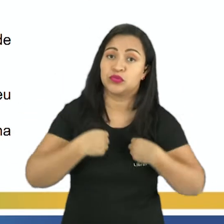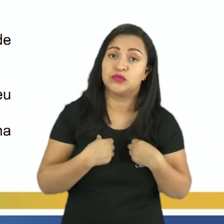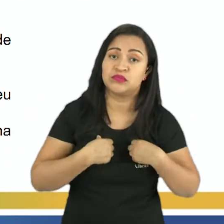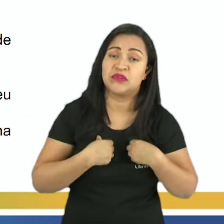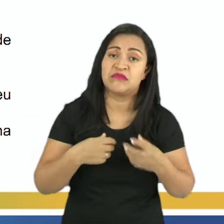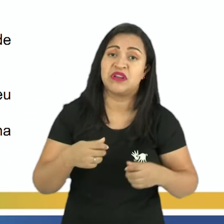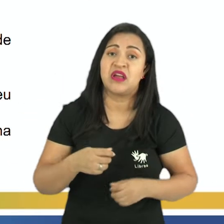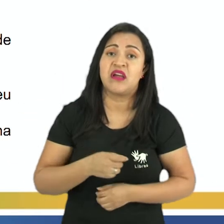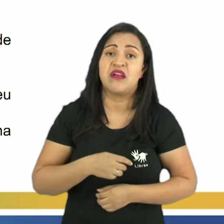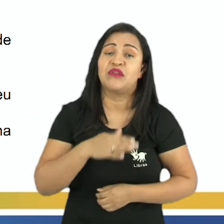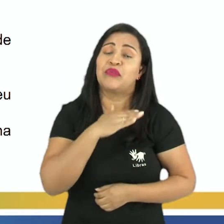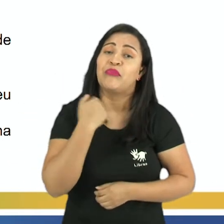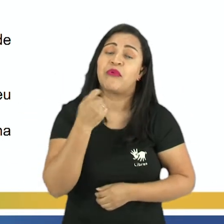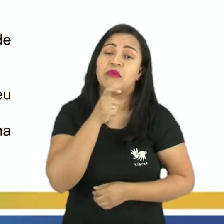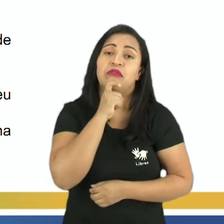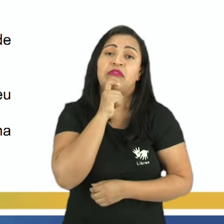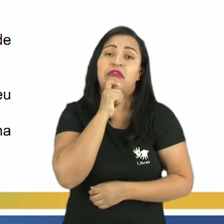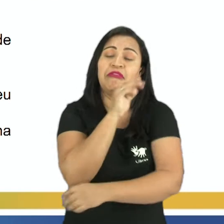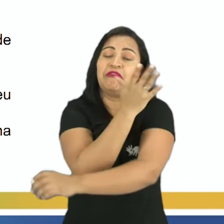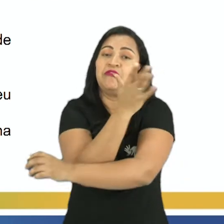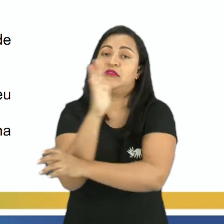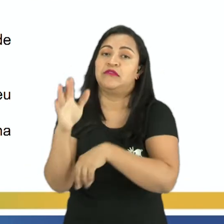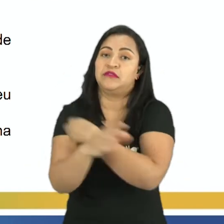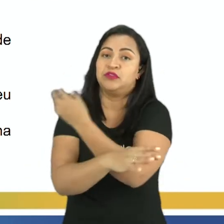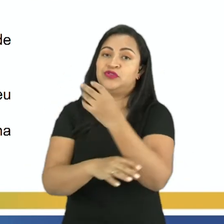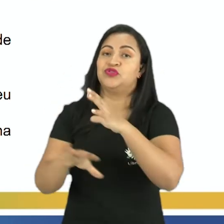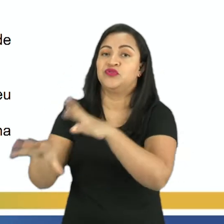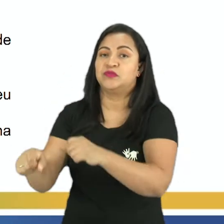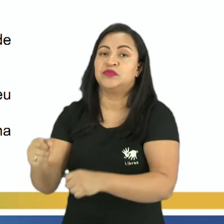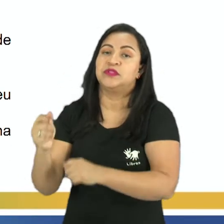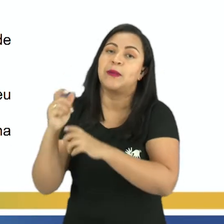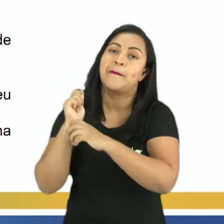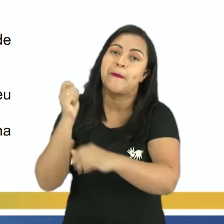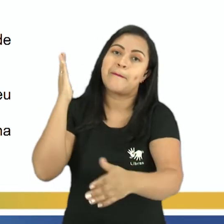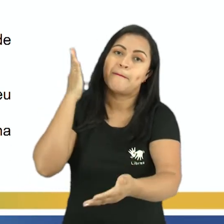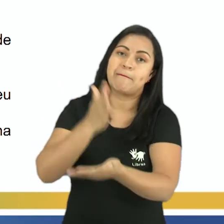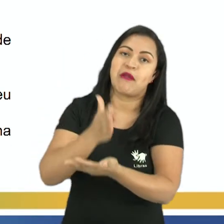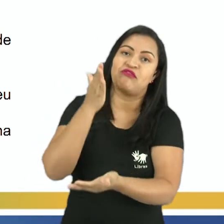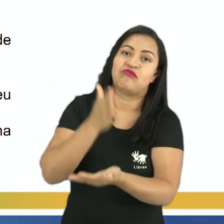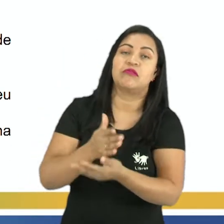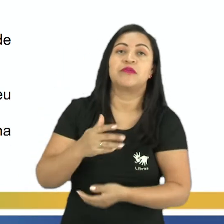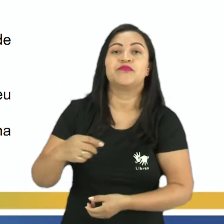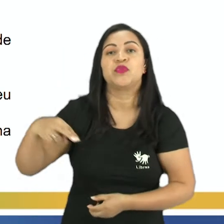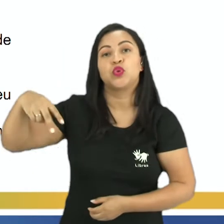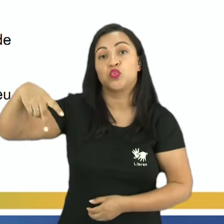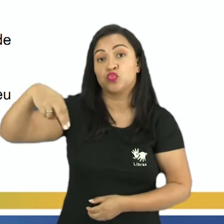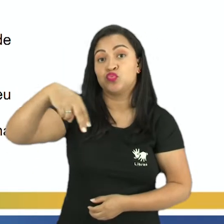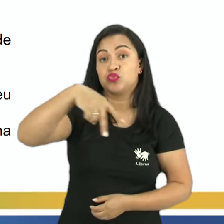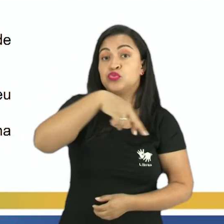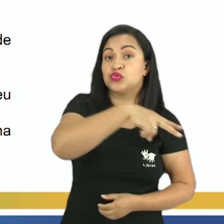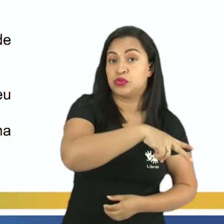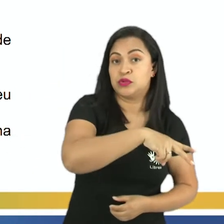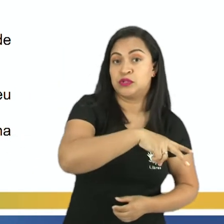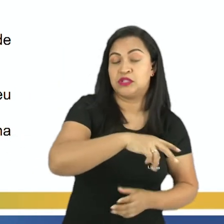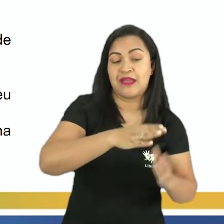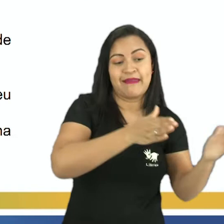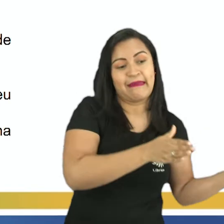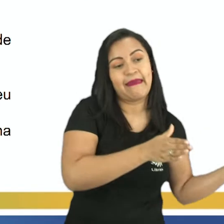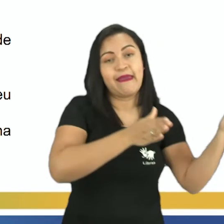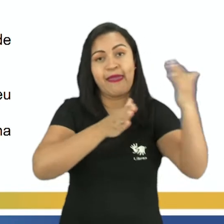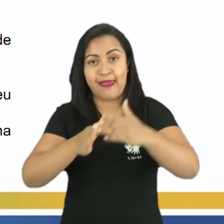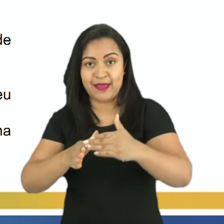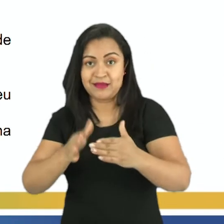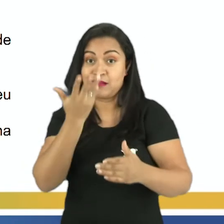eles não morrerem de frio na floresta. Vou buscar o meu machado. Os dois saem, entram João e Maria,